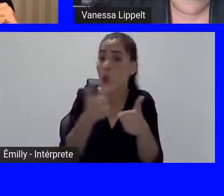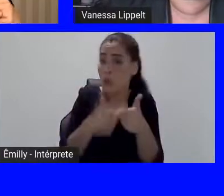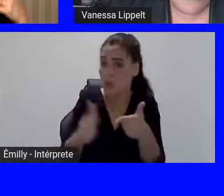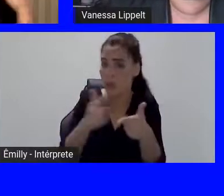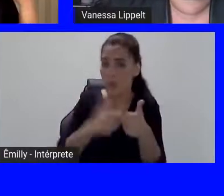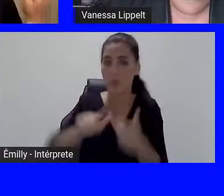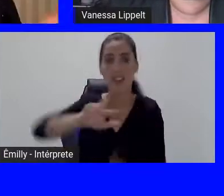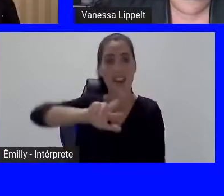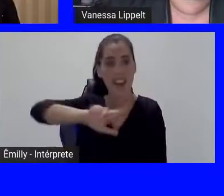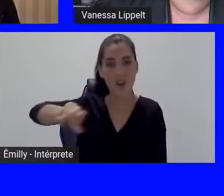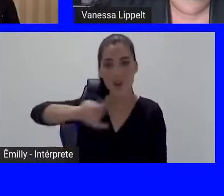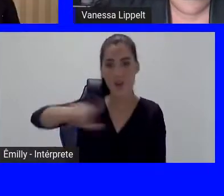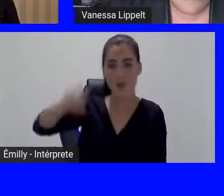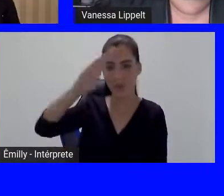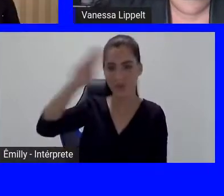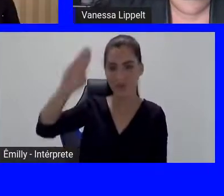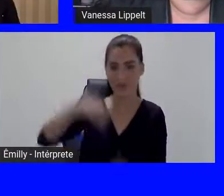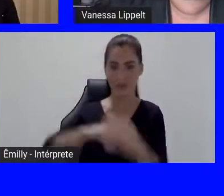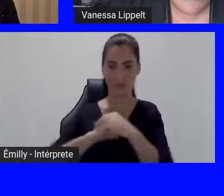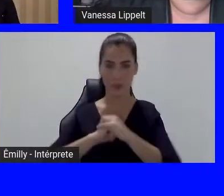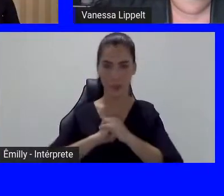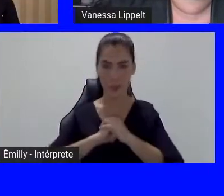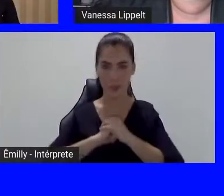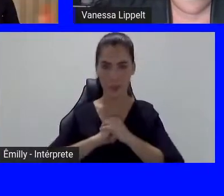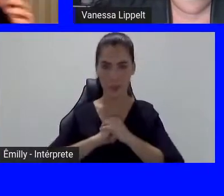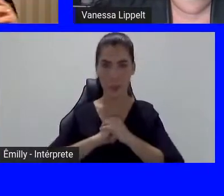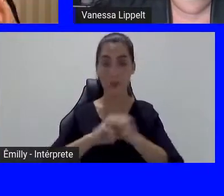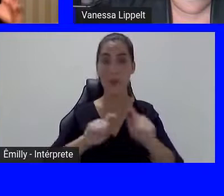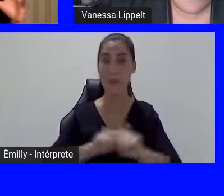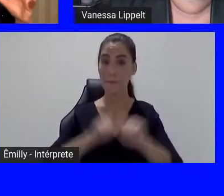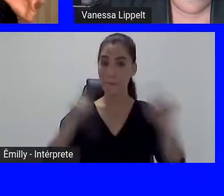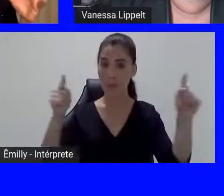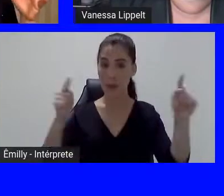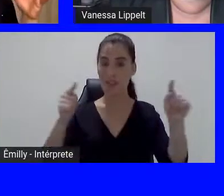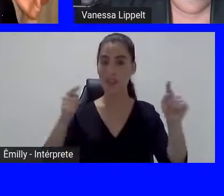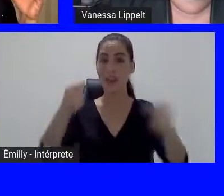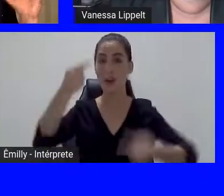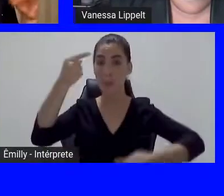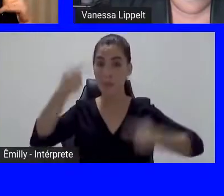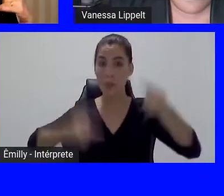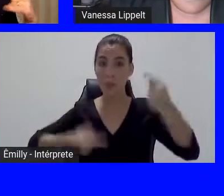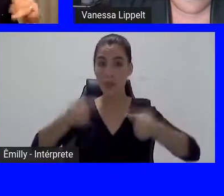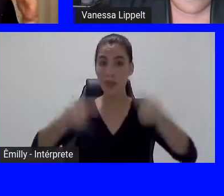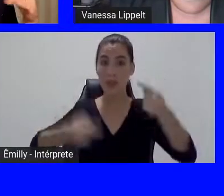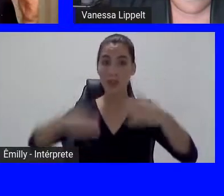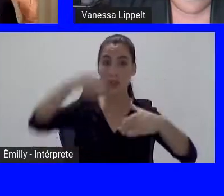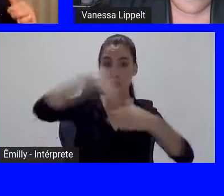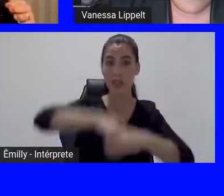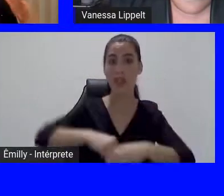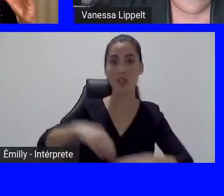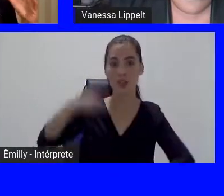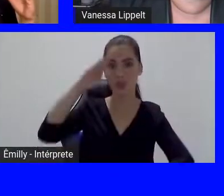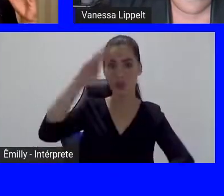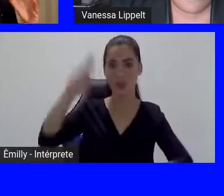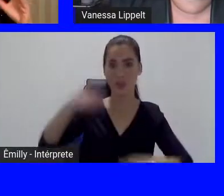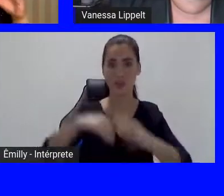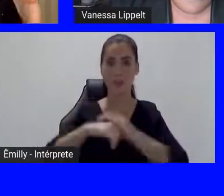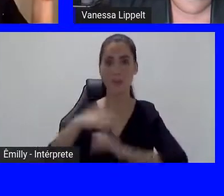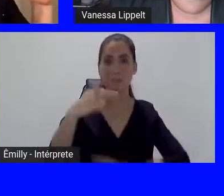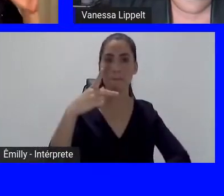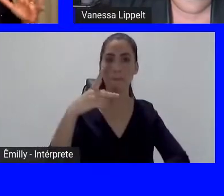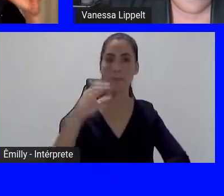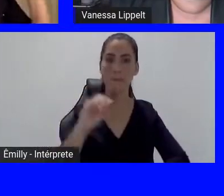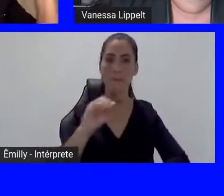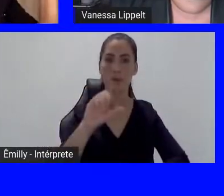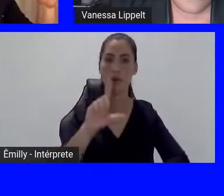da politização das polícias. E isso é muito perigoso. Eu não vejo nenhum problema você ter militares